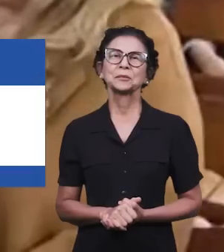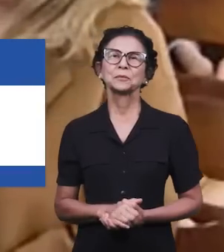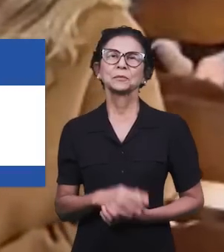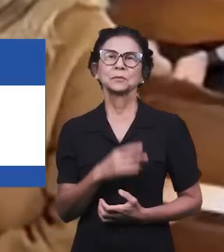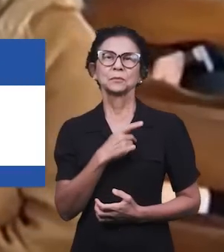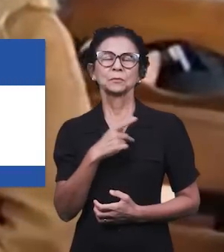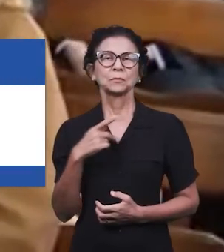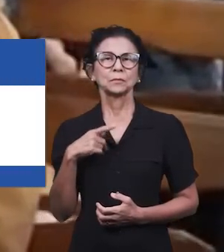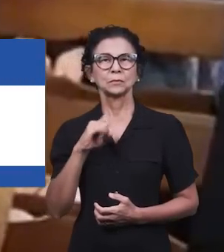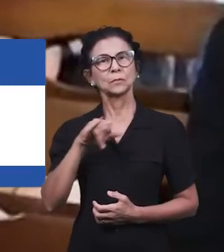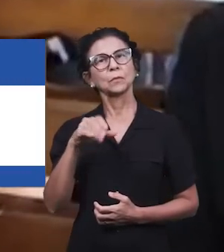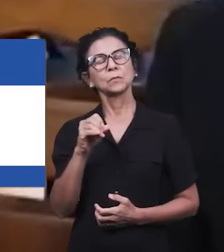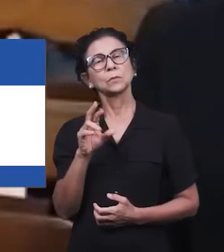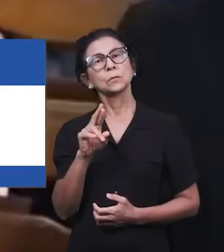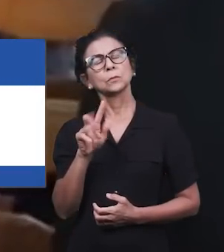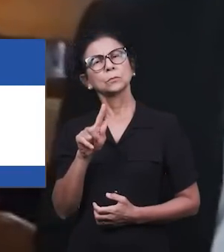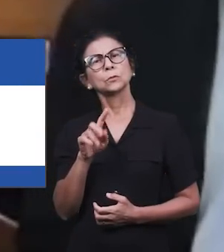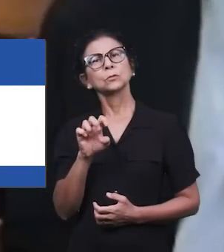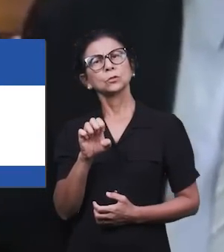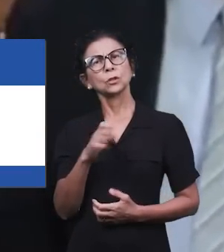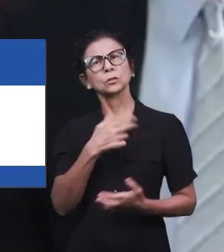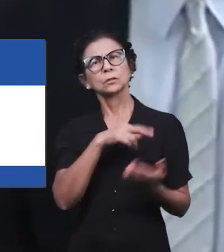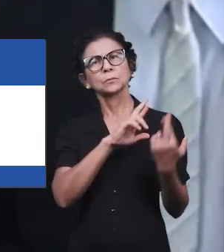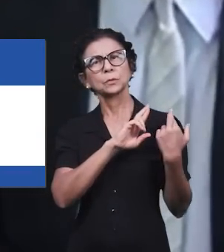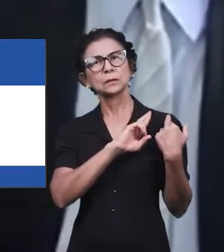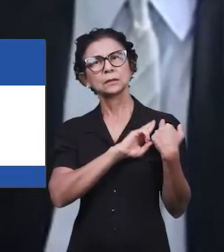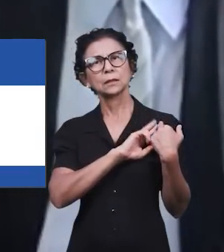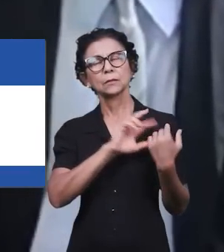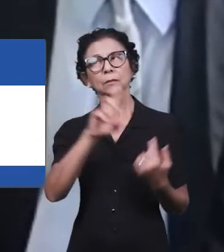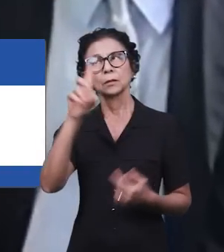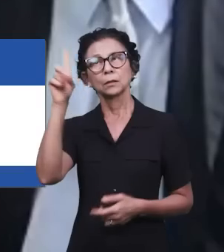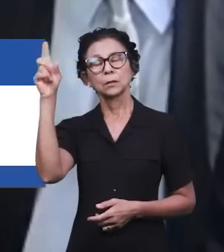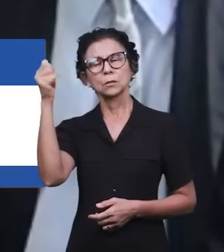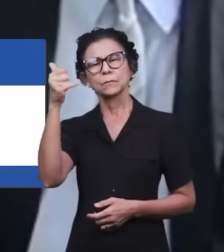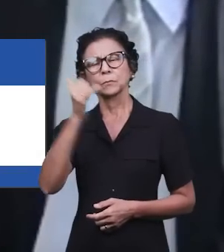Barbosa. O Senhor falou profundamente ao coração das irmãs,